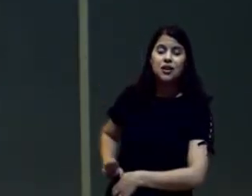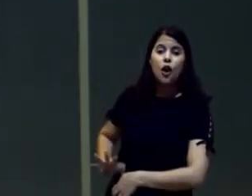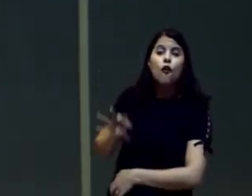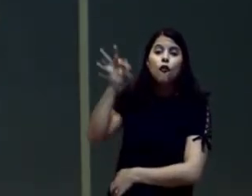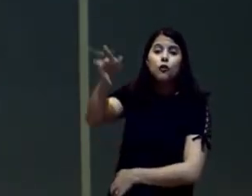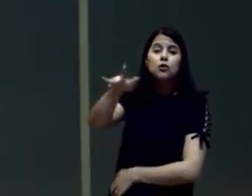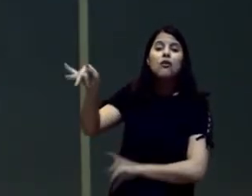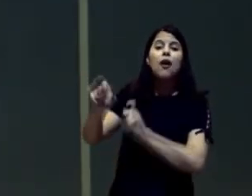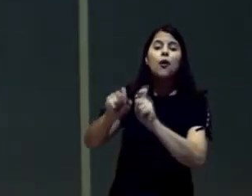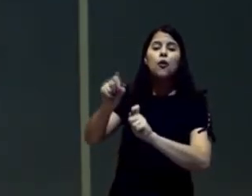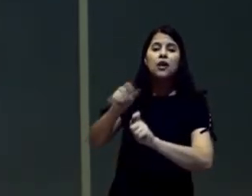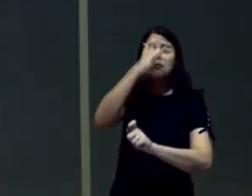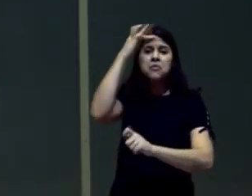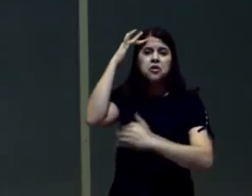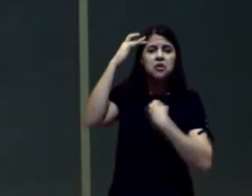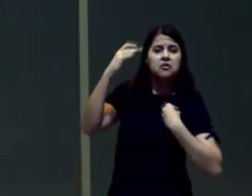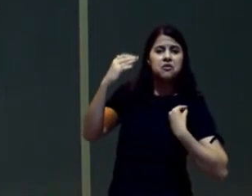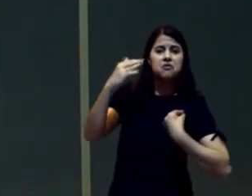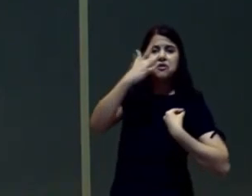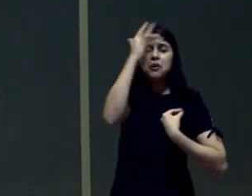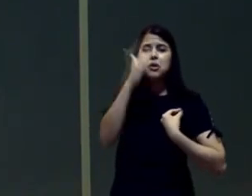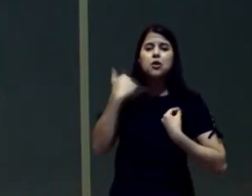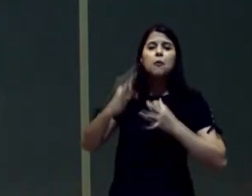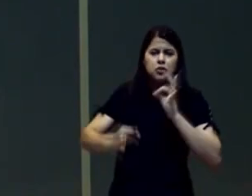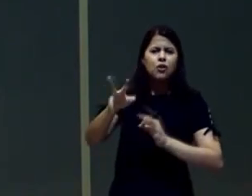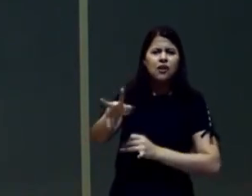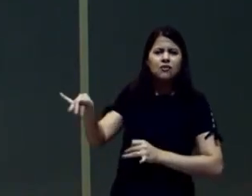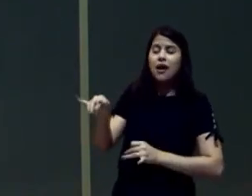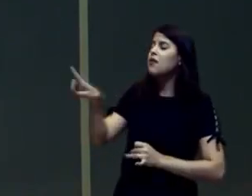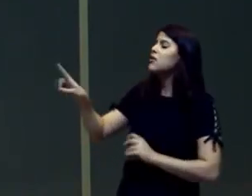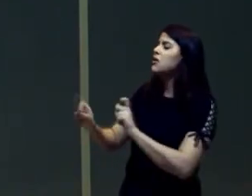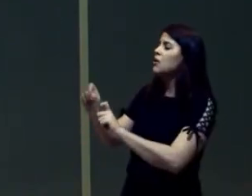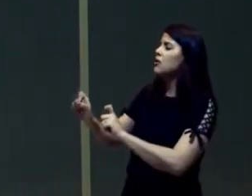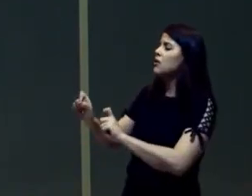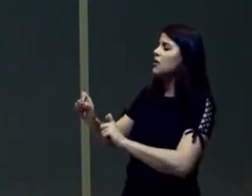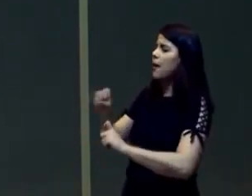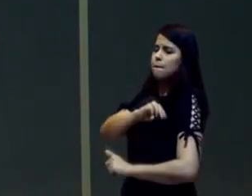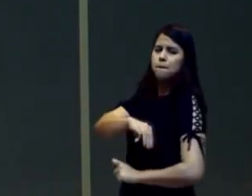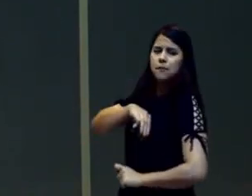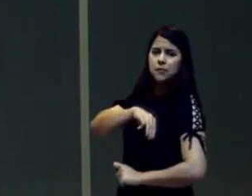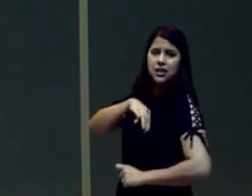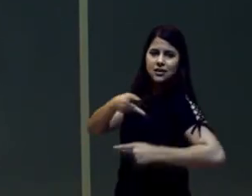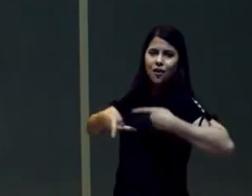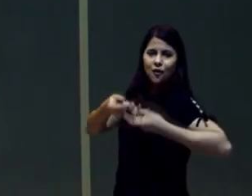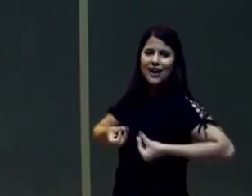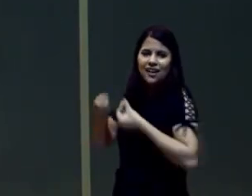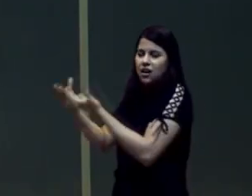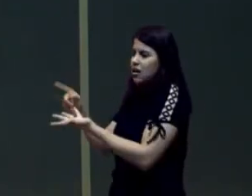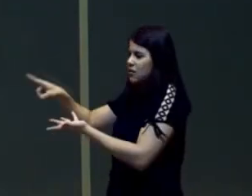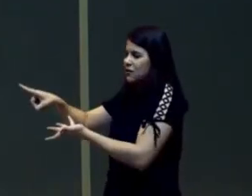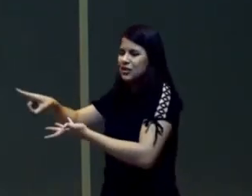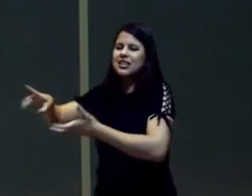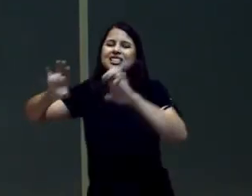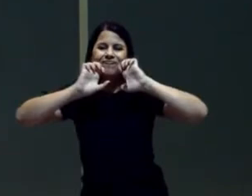Timóteo, pega a herança que eu estou deixando para você e leva ela adiante. Continua